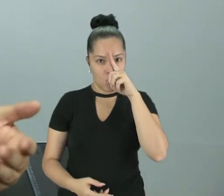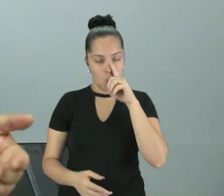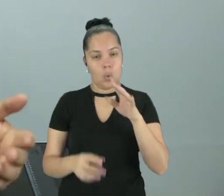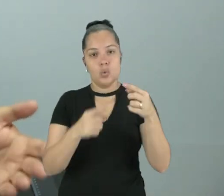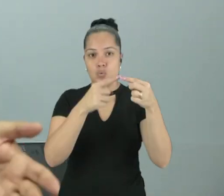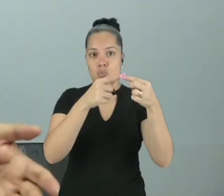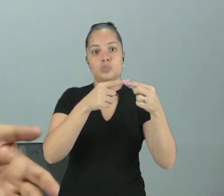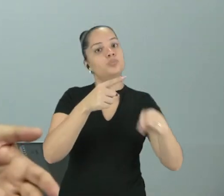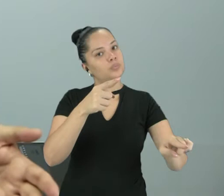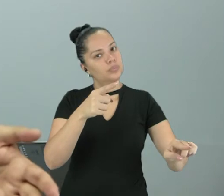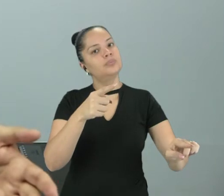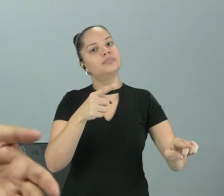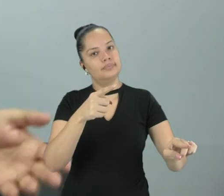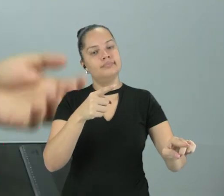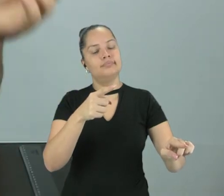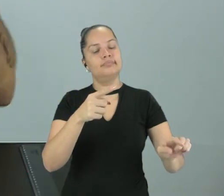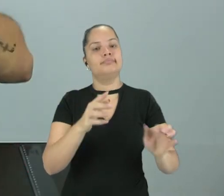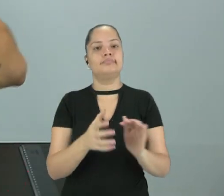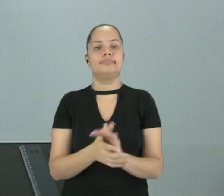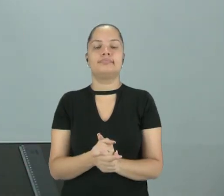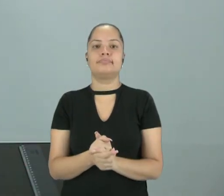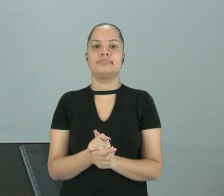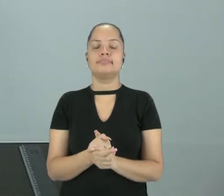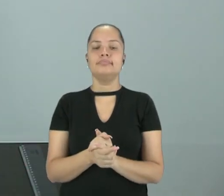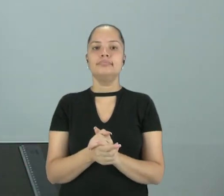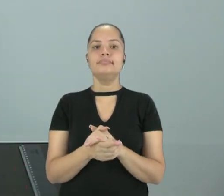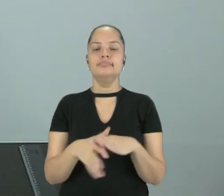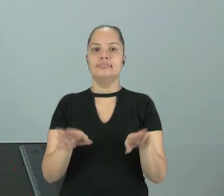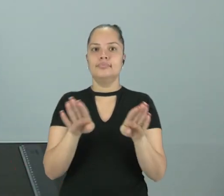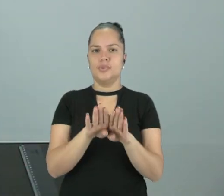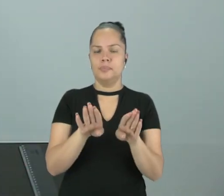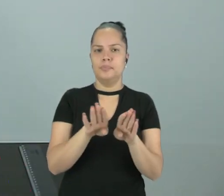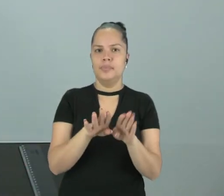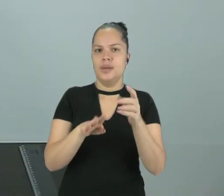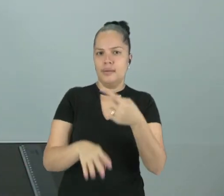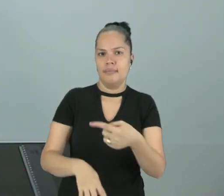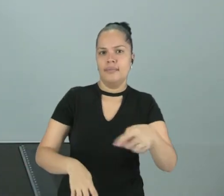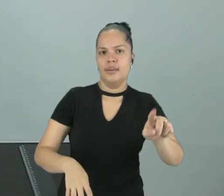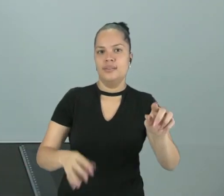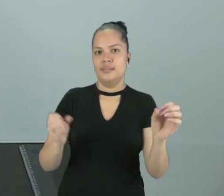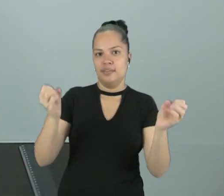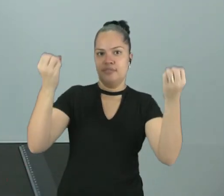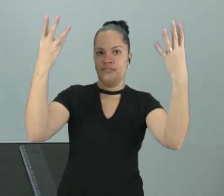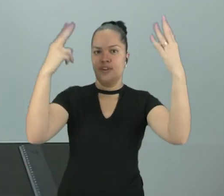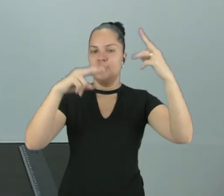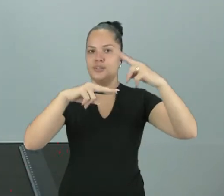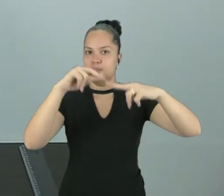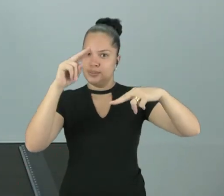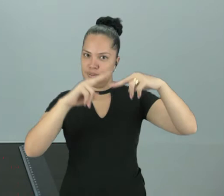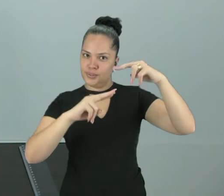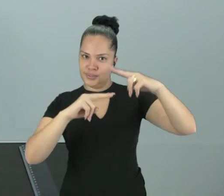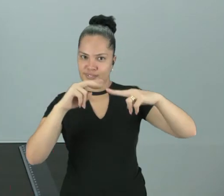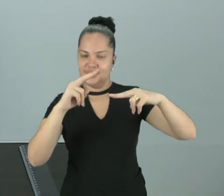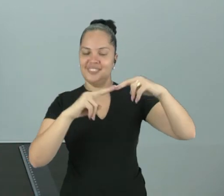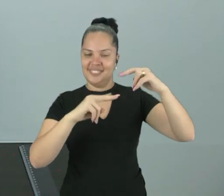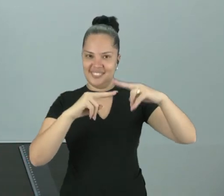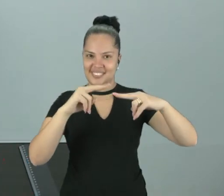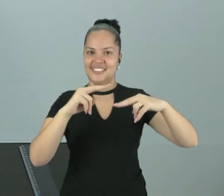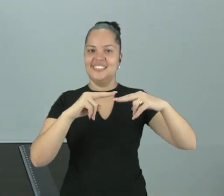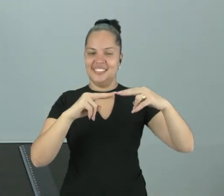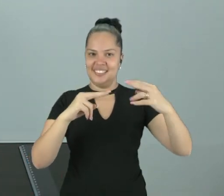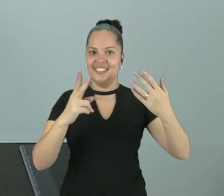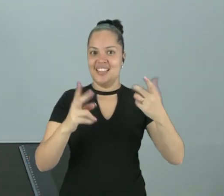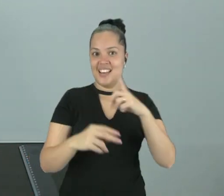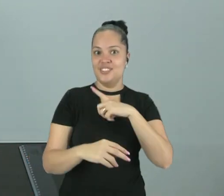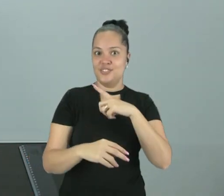foi proibido e também você quando for lá para festa junina você quando for lá para um Arraial